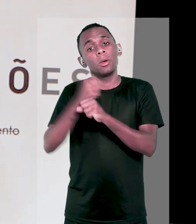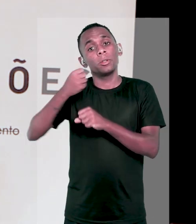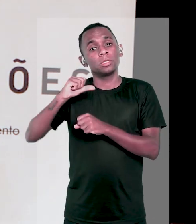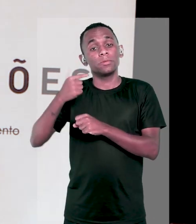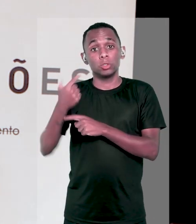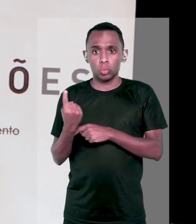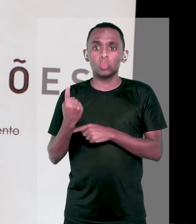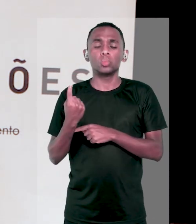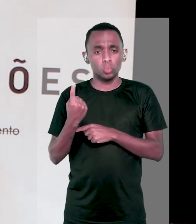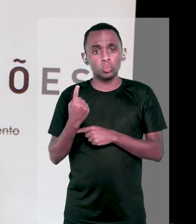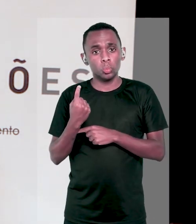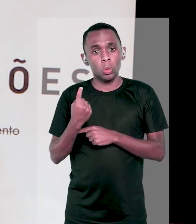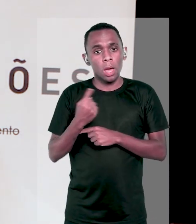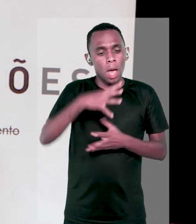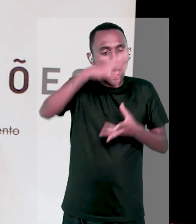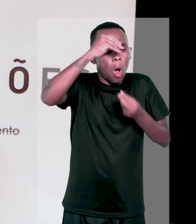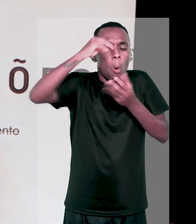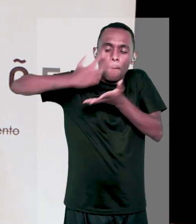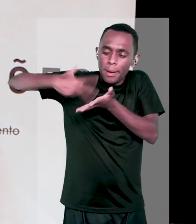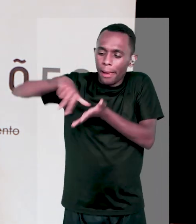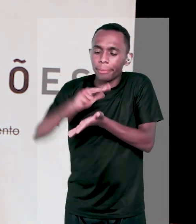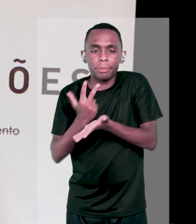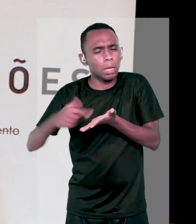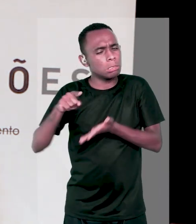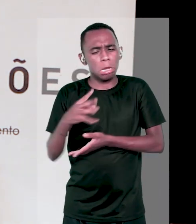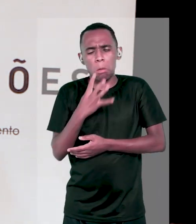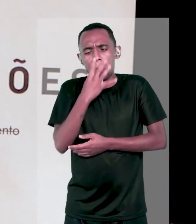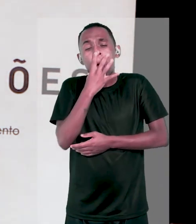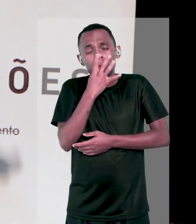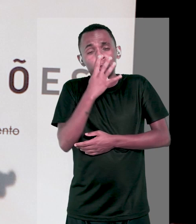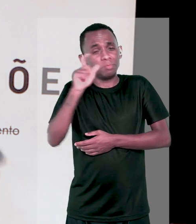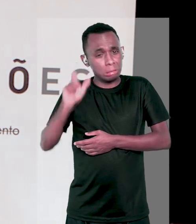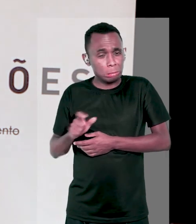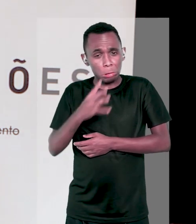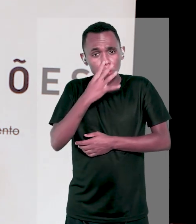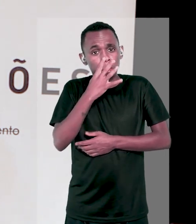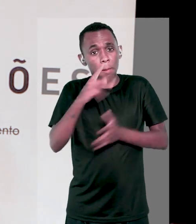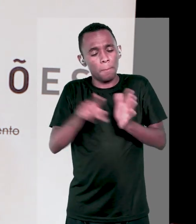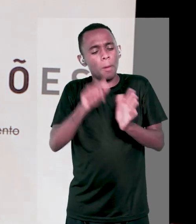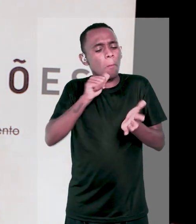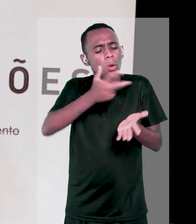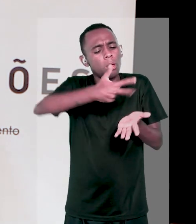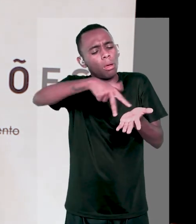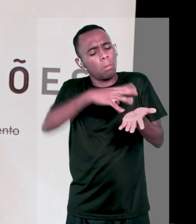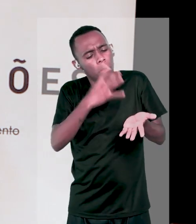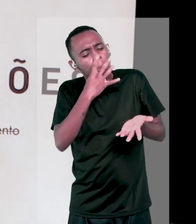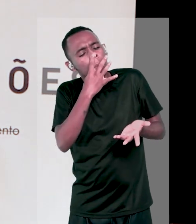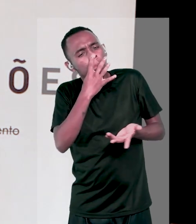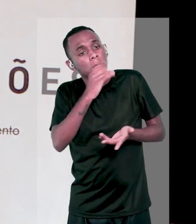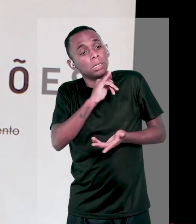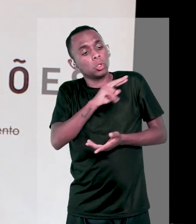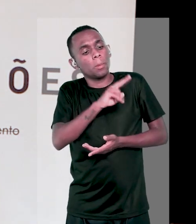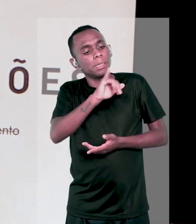esse texto é um diálogo inspirado nos diálogos de Platão existe Sócrates e os discípulos em volta de